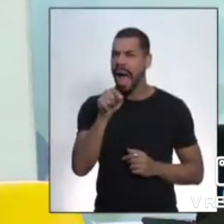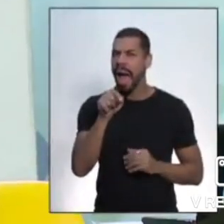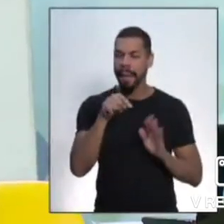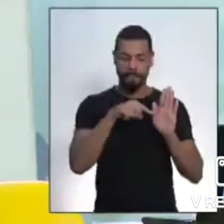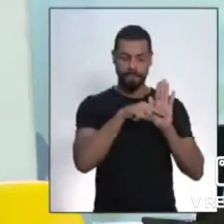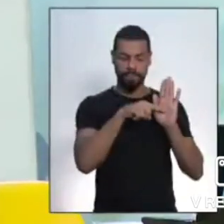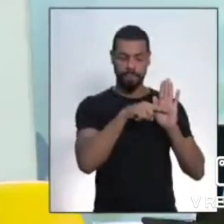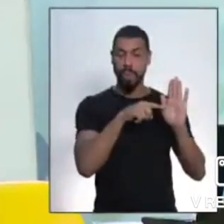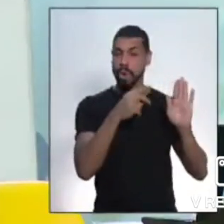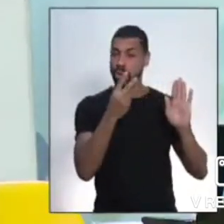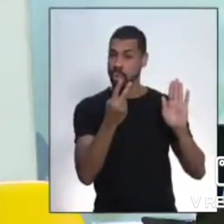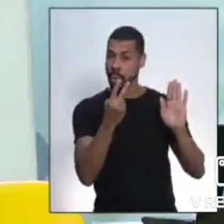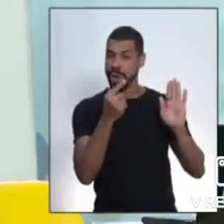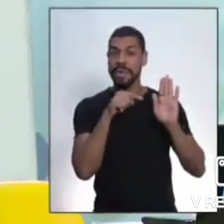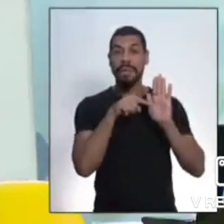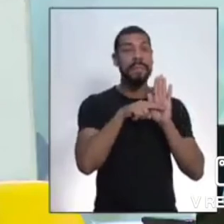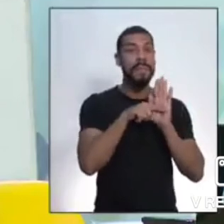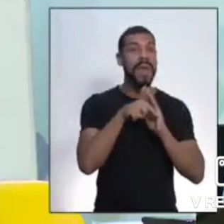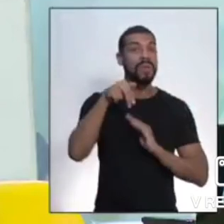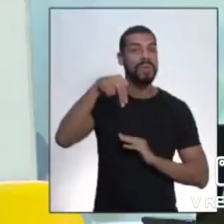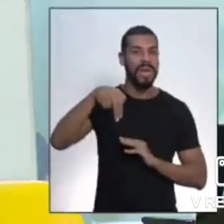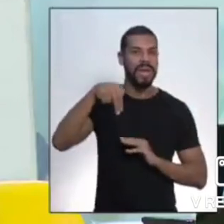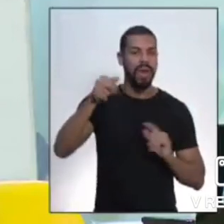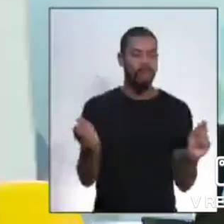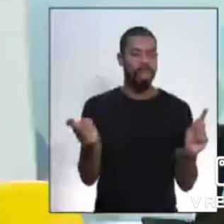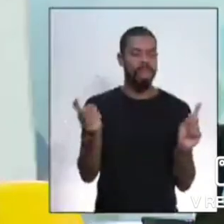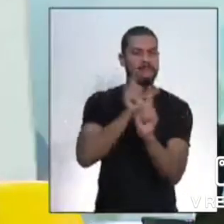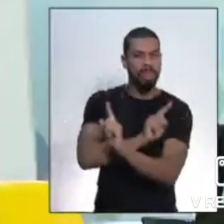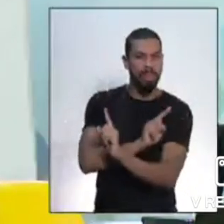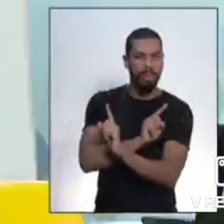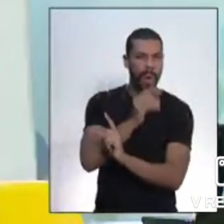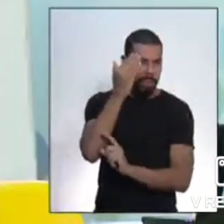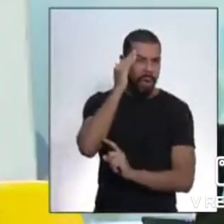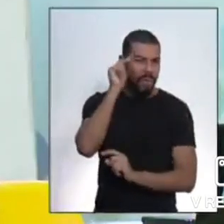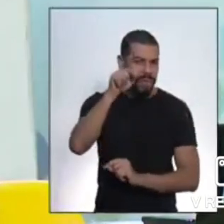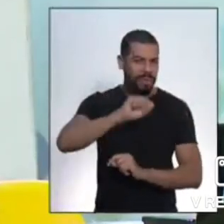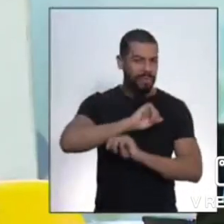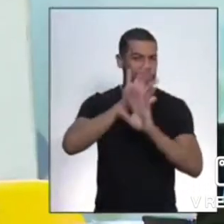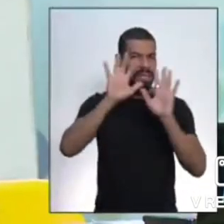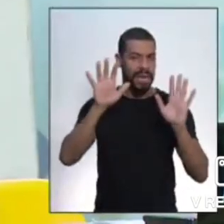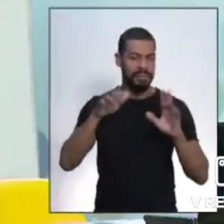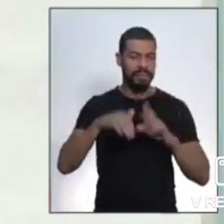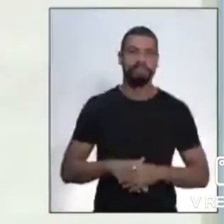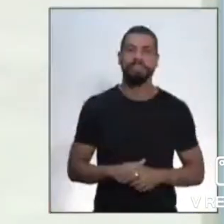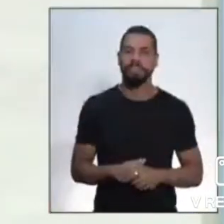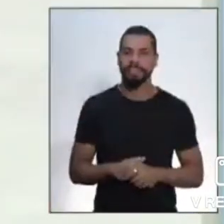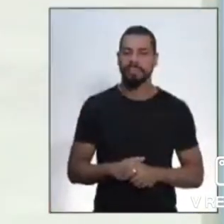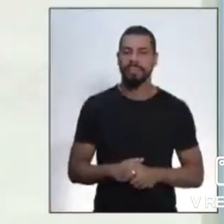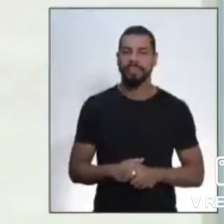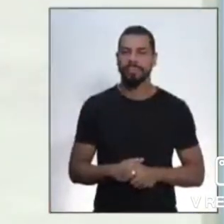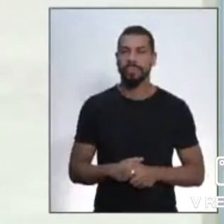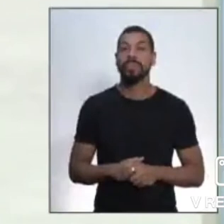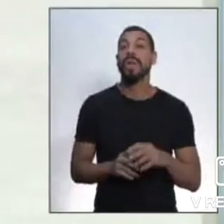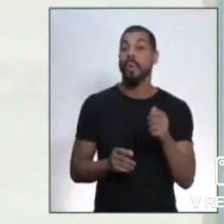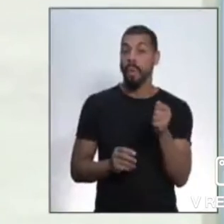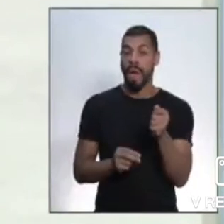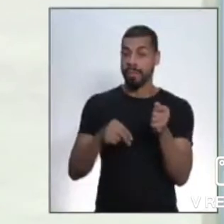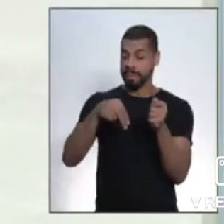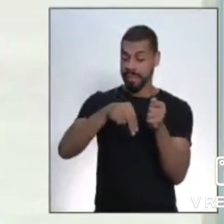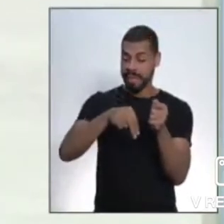2, menos n. Eu vou inverter para vocês identificarem, né? Então eu tenho menos